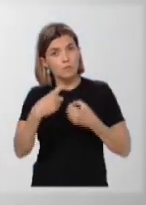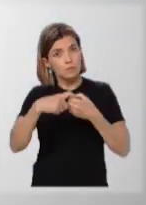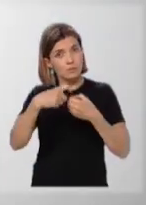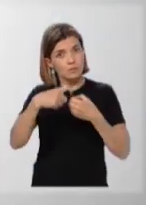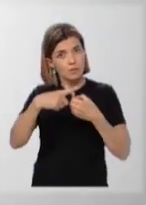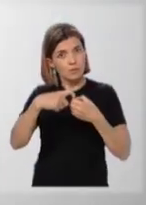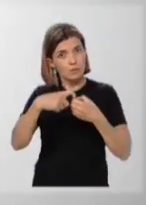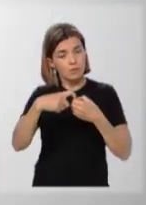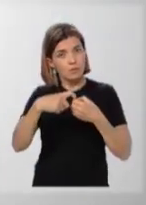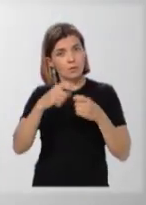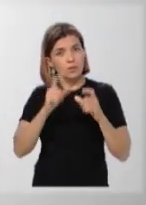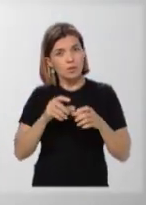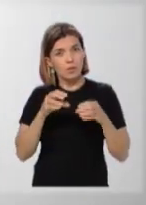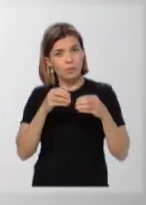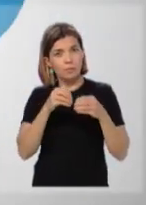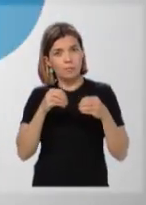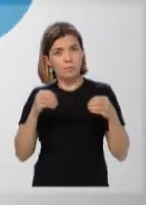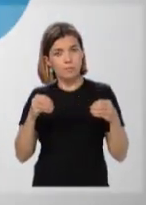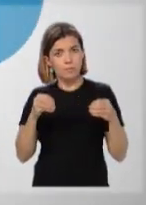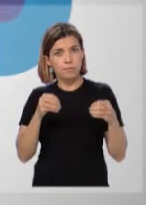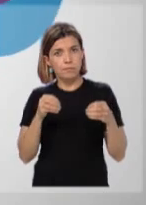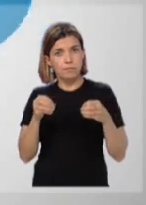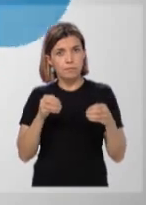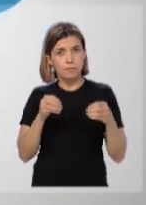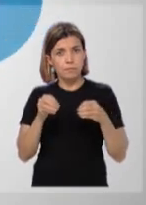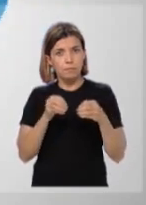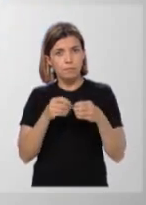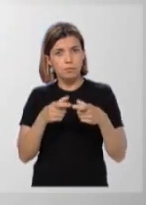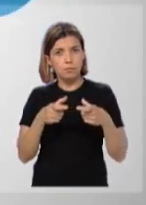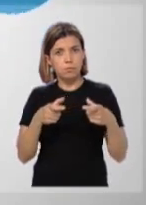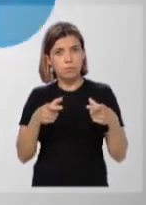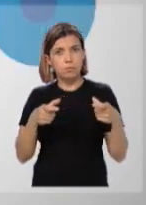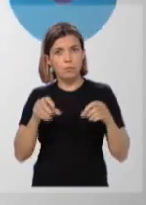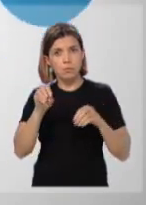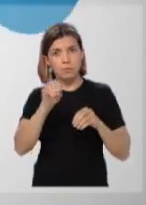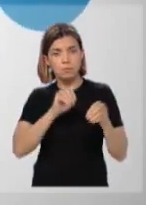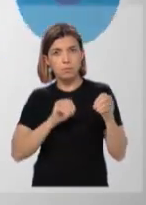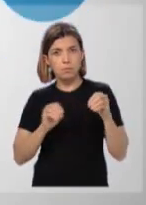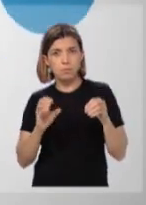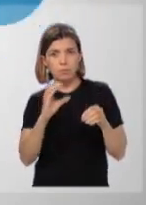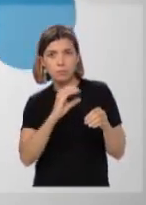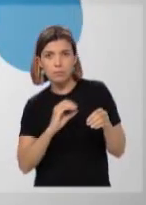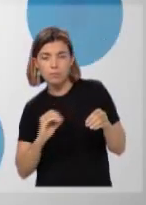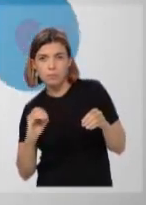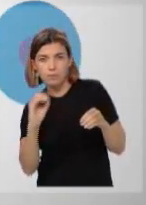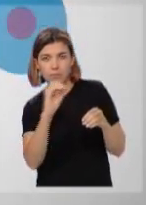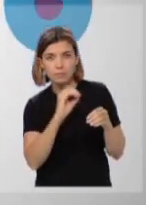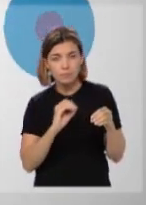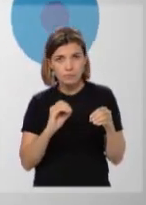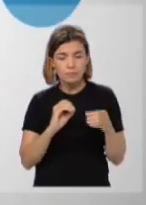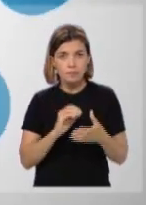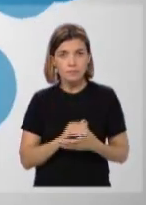Ou quando as células de um organismo multicelular se dividem e aumentam de número.